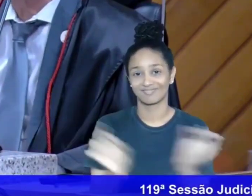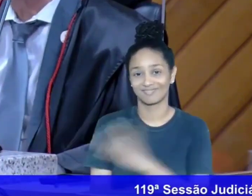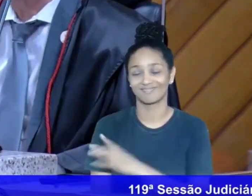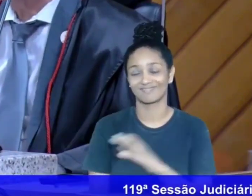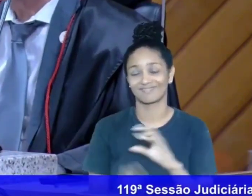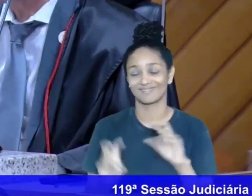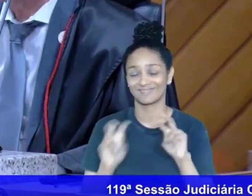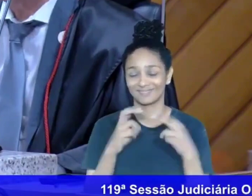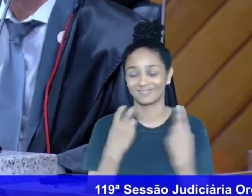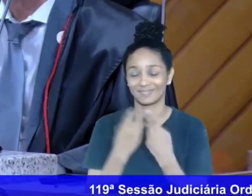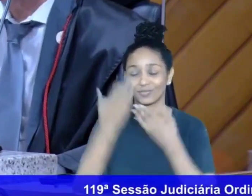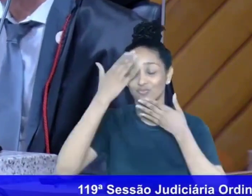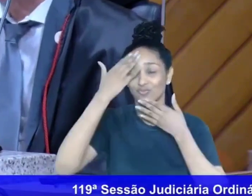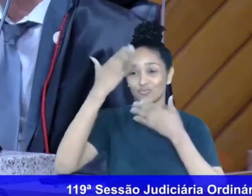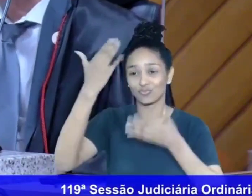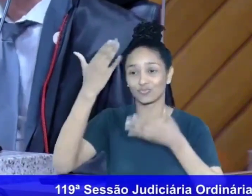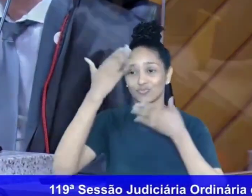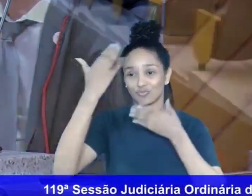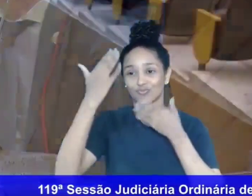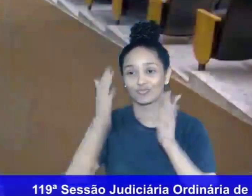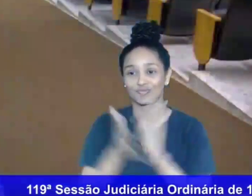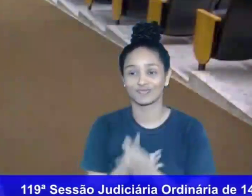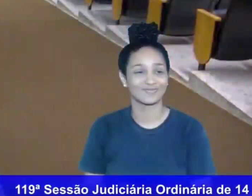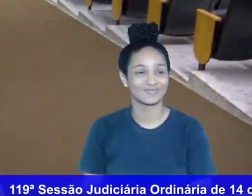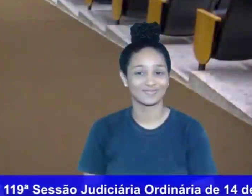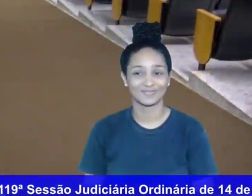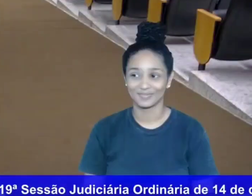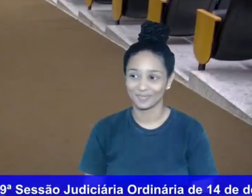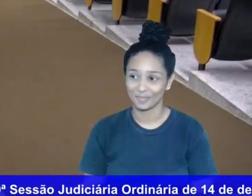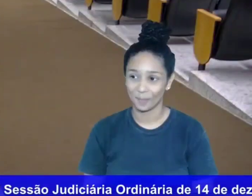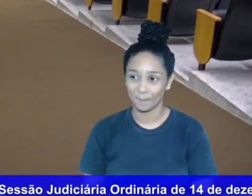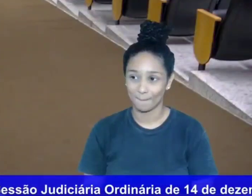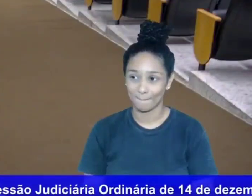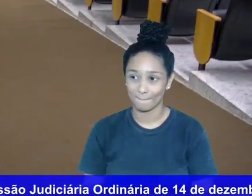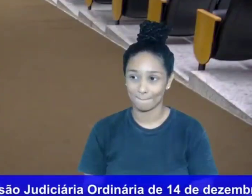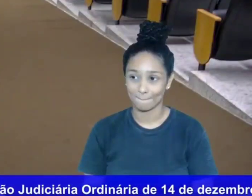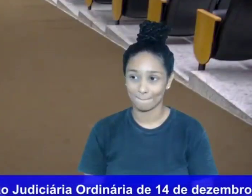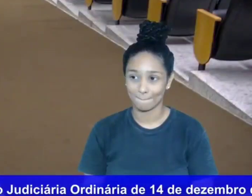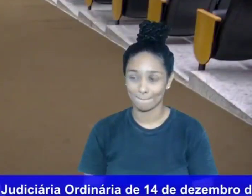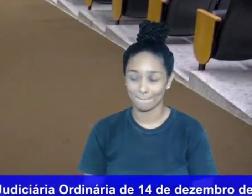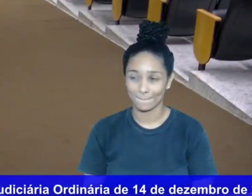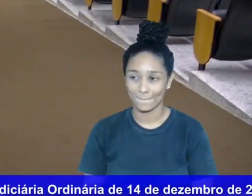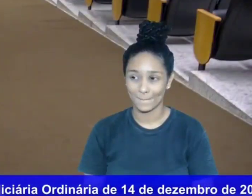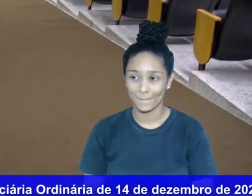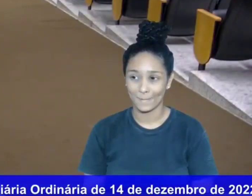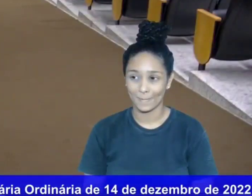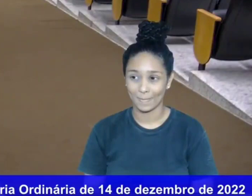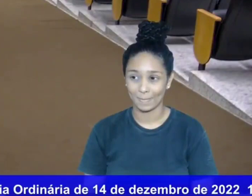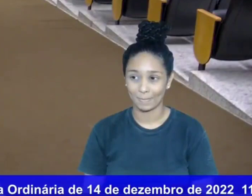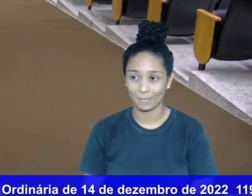sessão. Obrigado. Até amanhã. Imagem ampla do plenário.